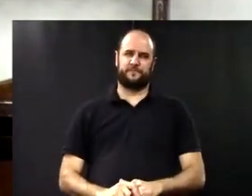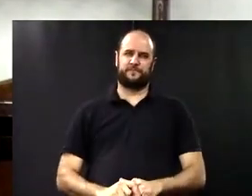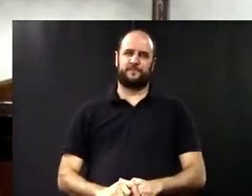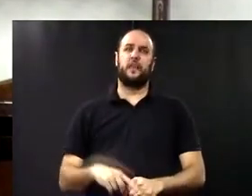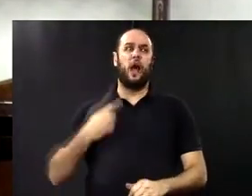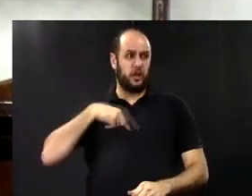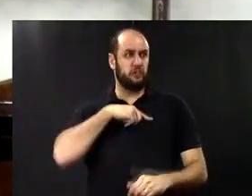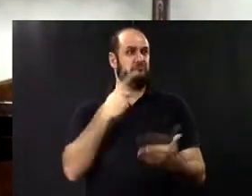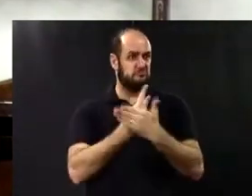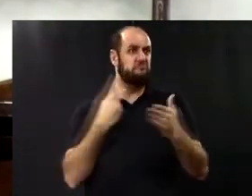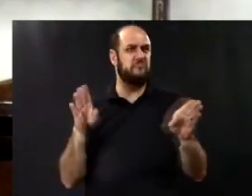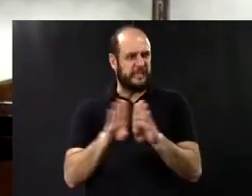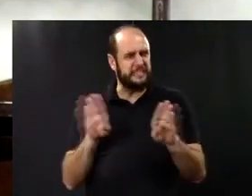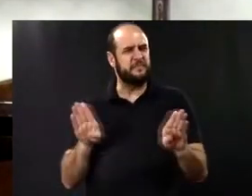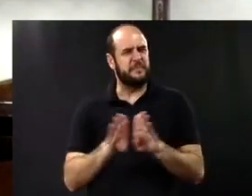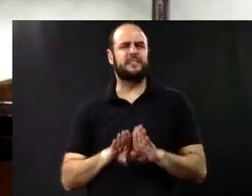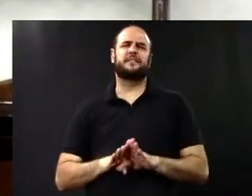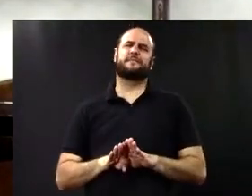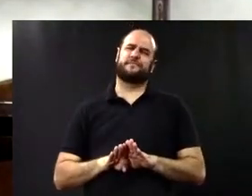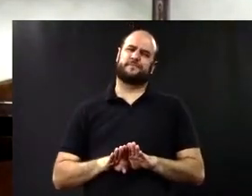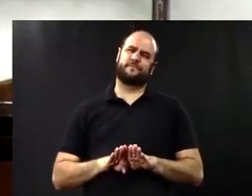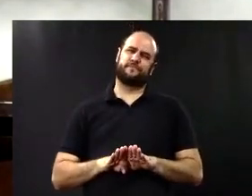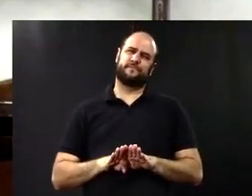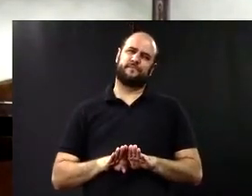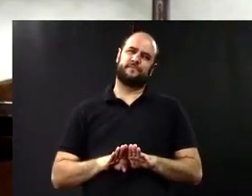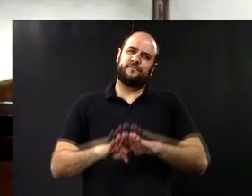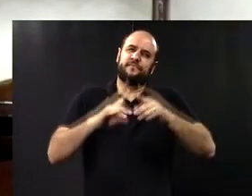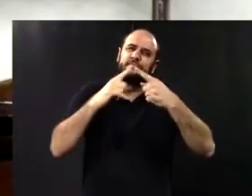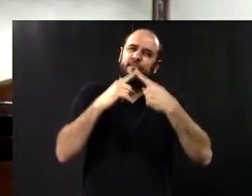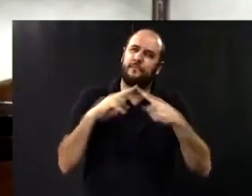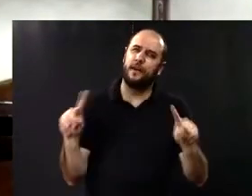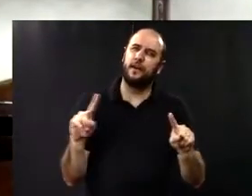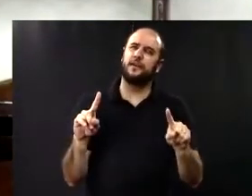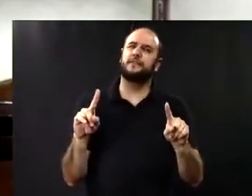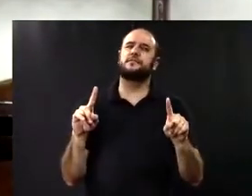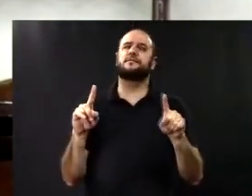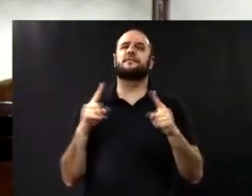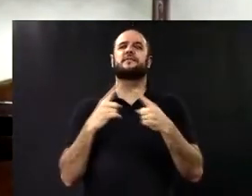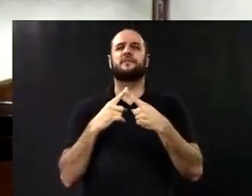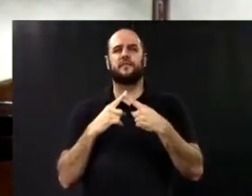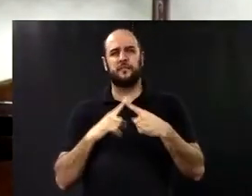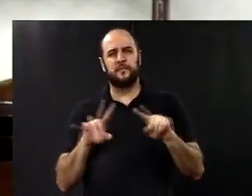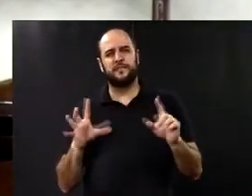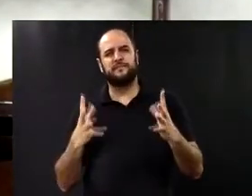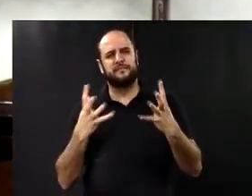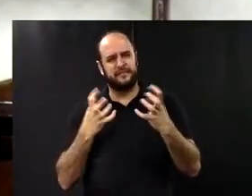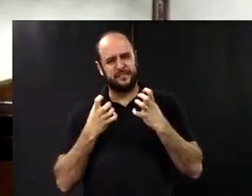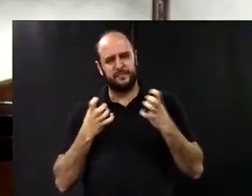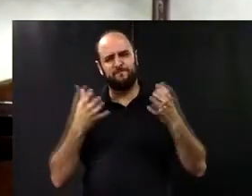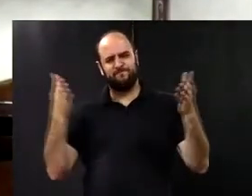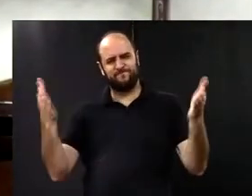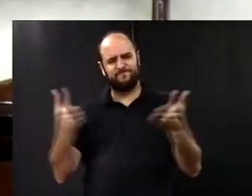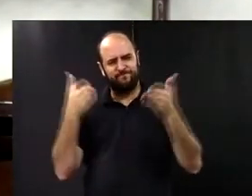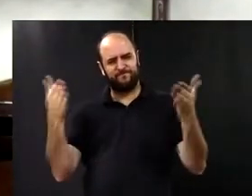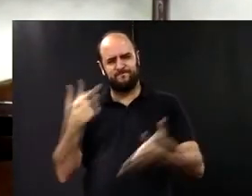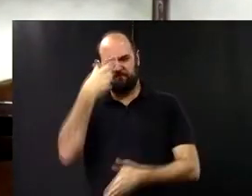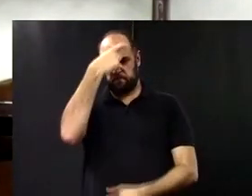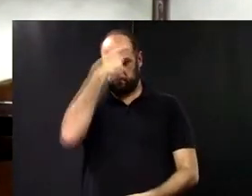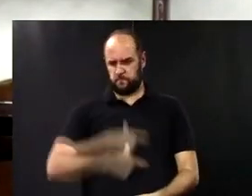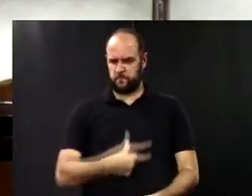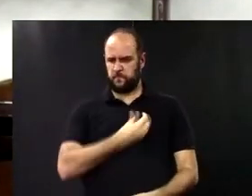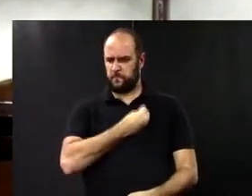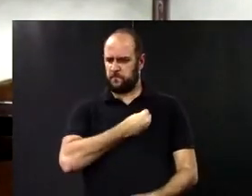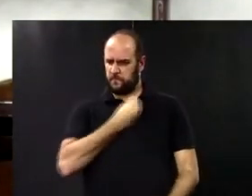inclusive em nossos julgamentos, mas tentando ser bíblicos em todos os nossos